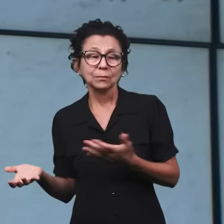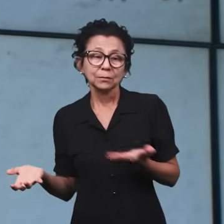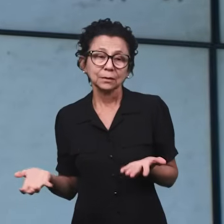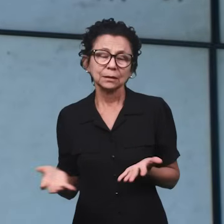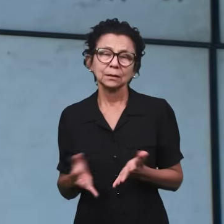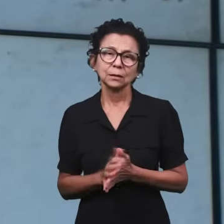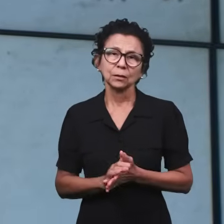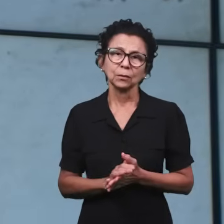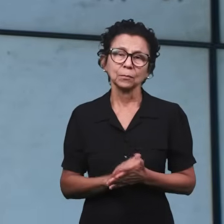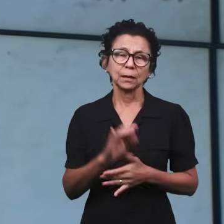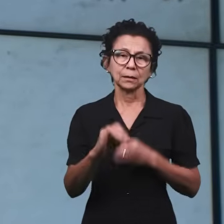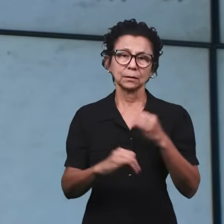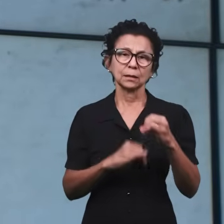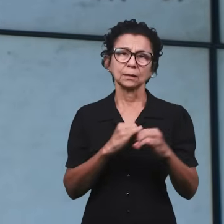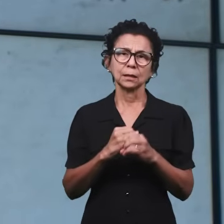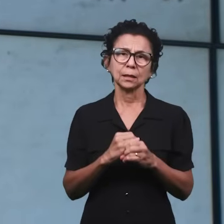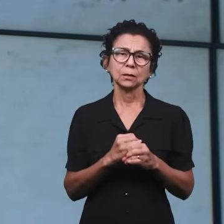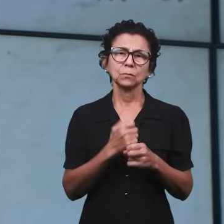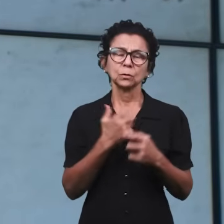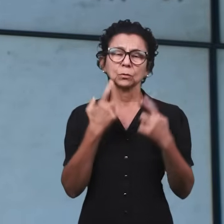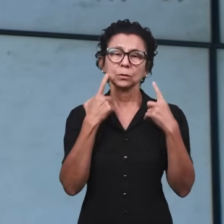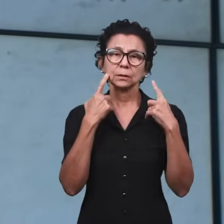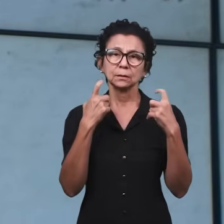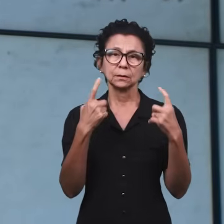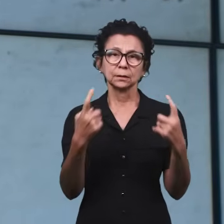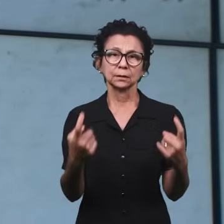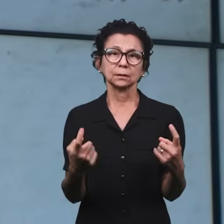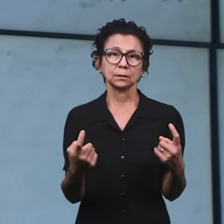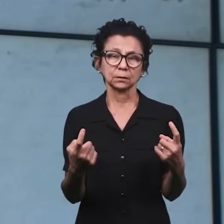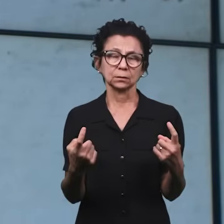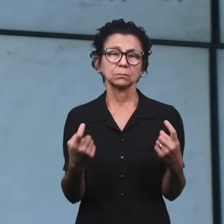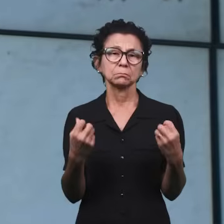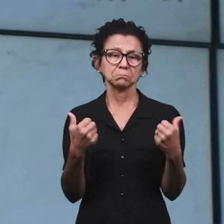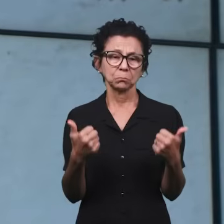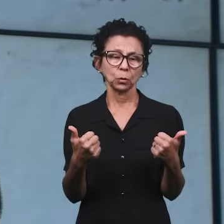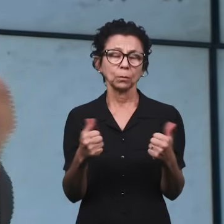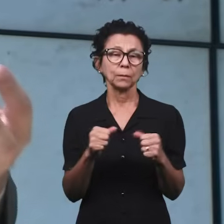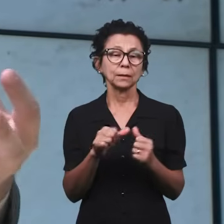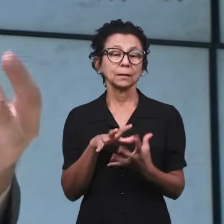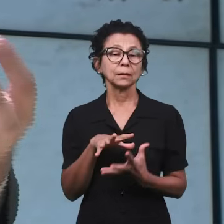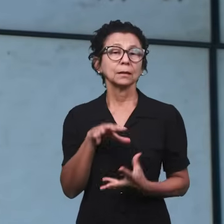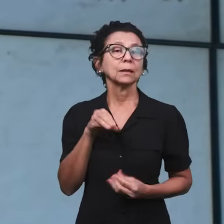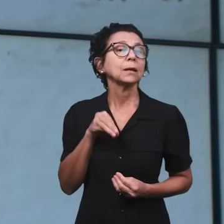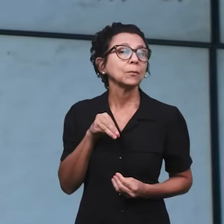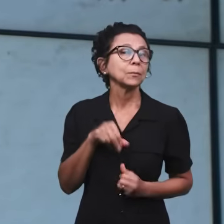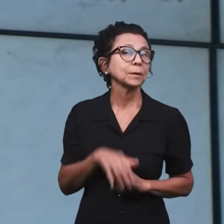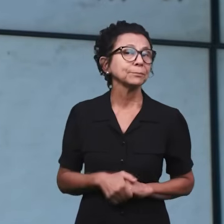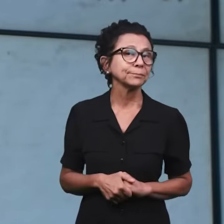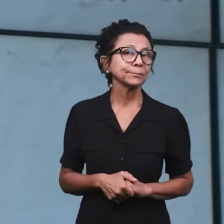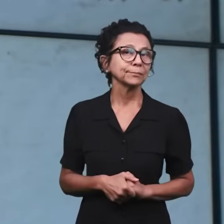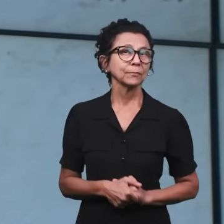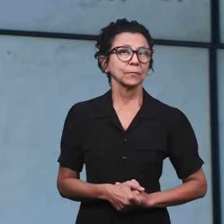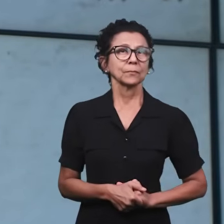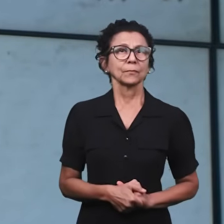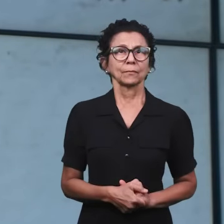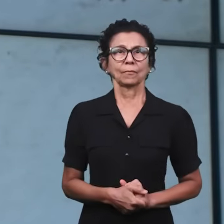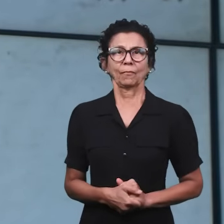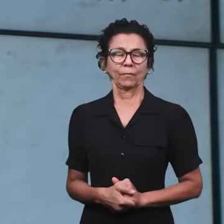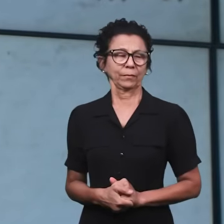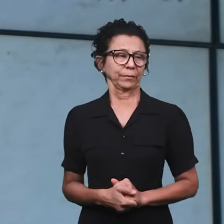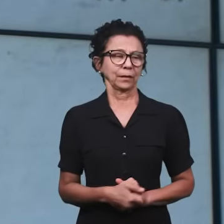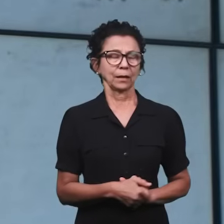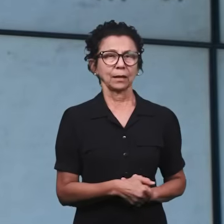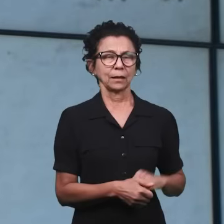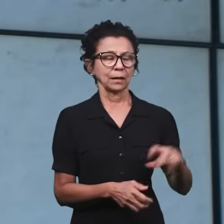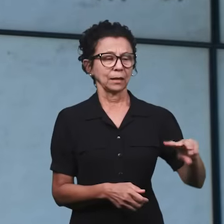mas não vai sustentar a alma. Né? A alma continua com fome. Vai dar uma serpente? É. A